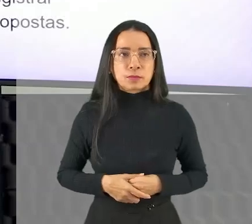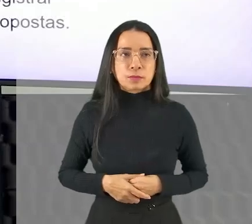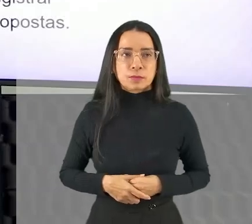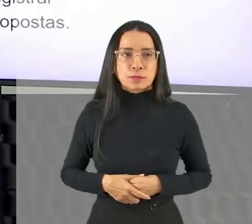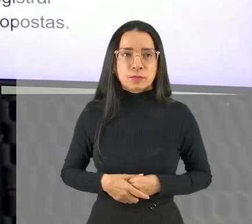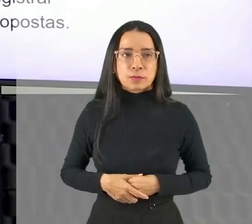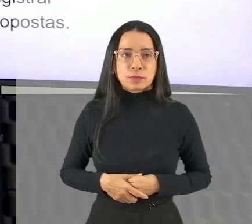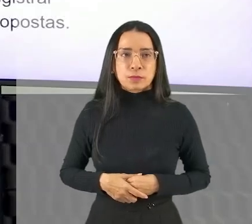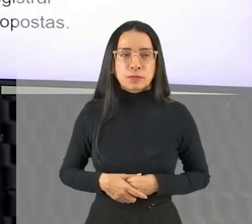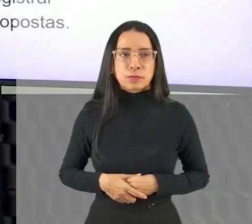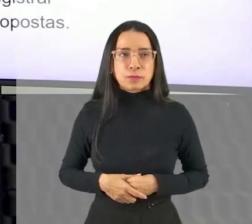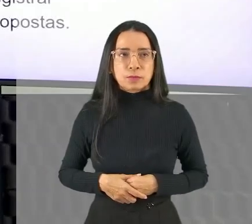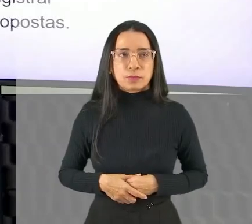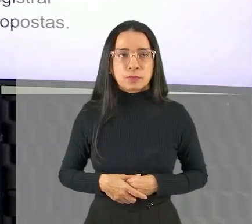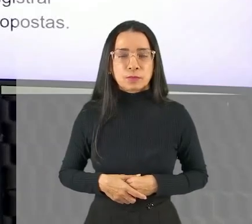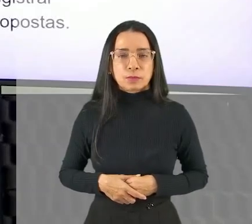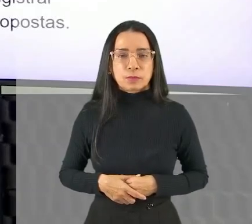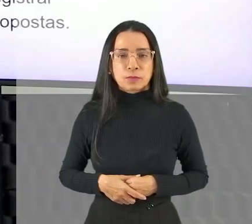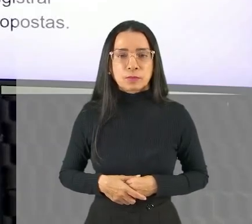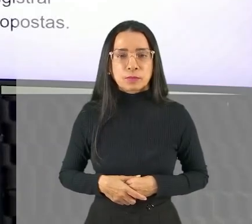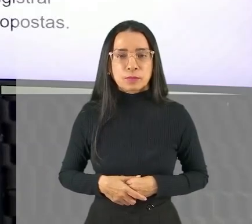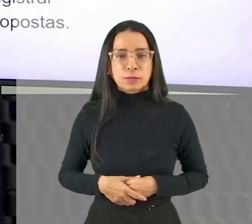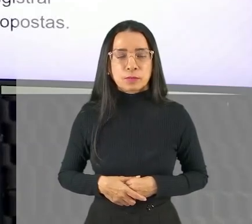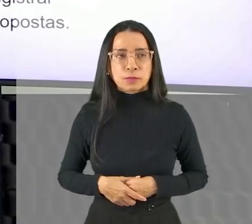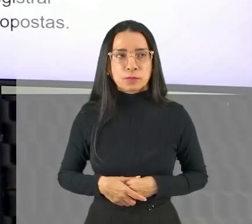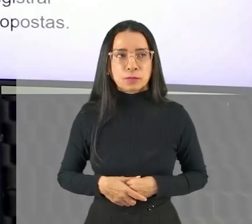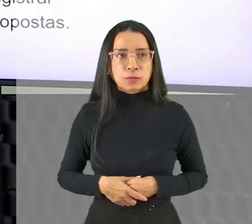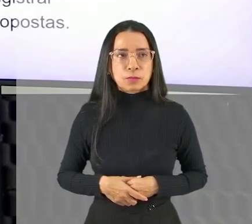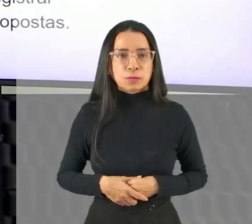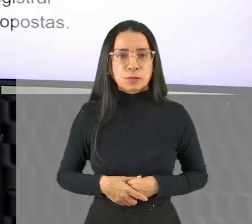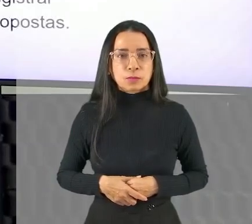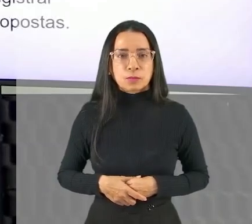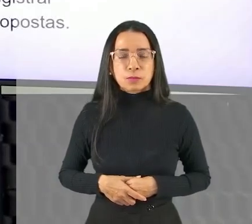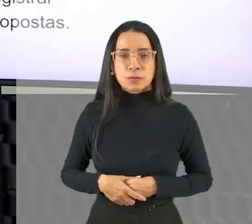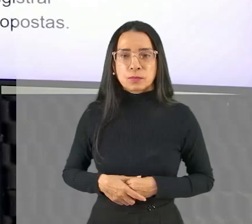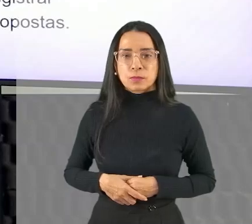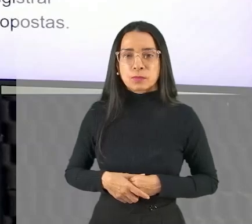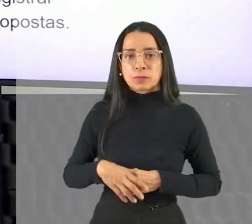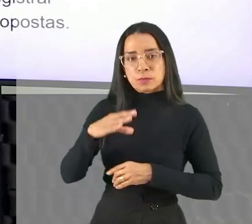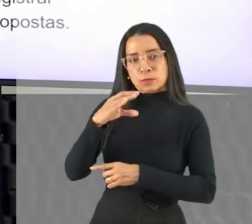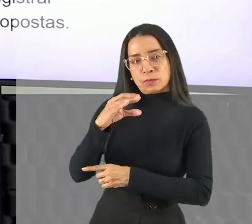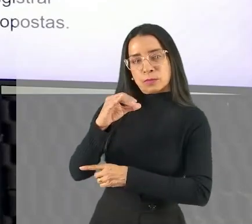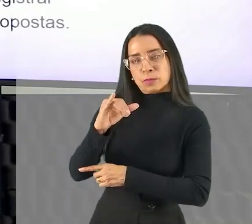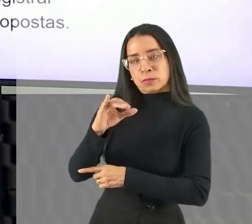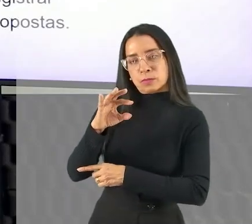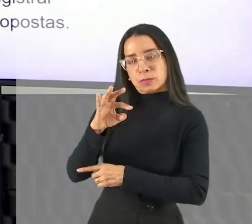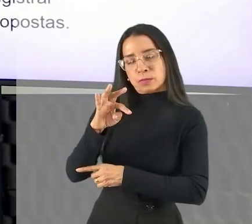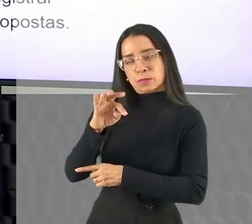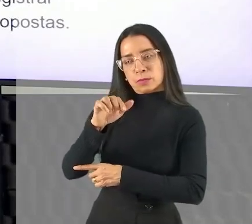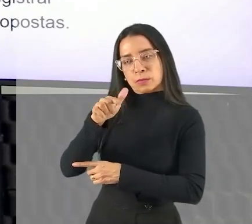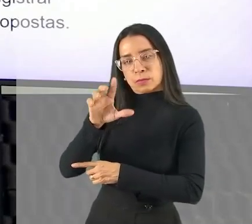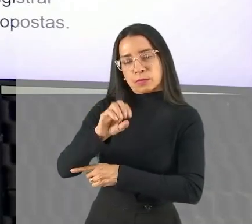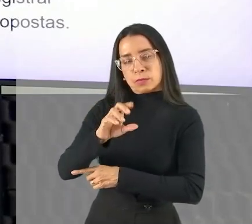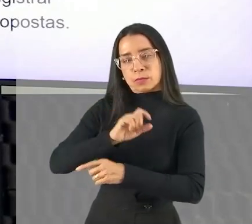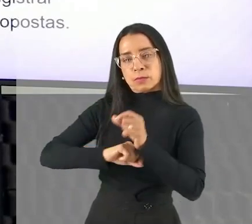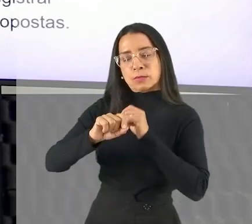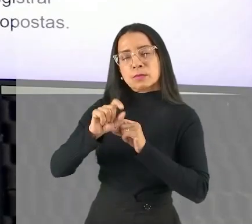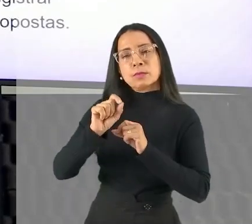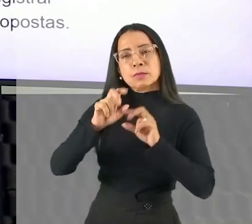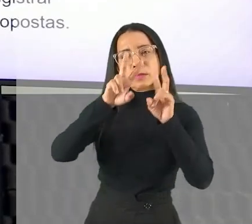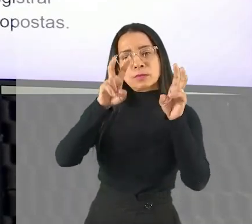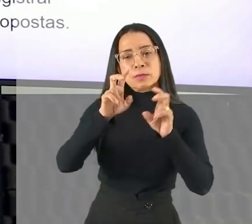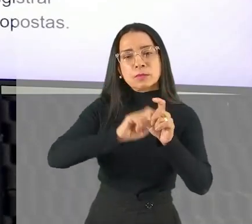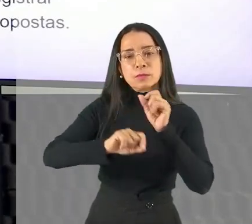gente pensar o que seria essa citação. Eu mostrei lá para vocês, que está iniciando o texto com as aspas, é uma menção no texto de